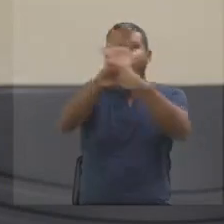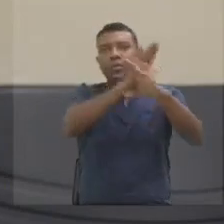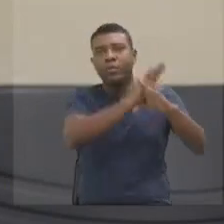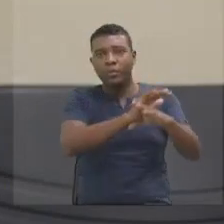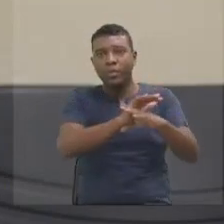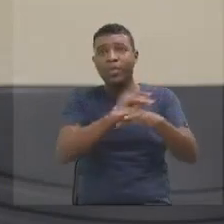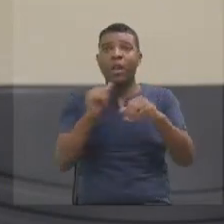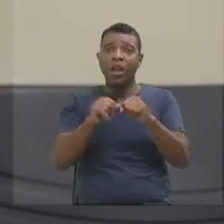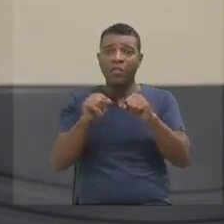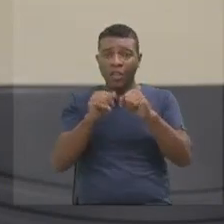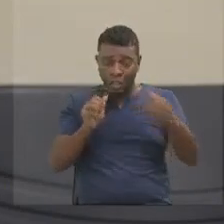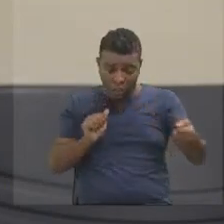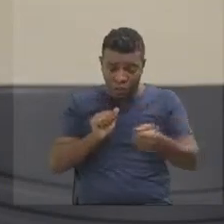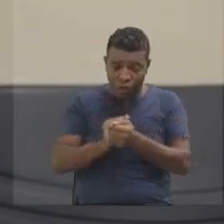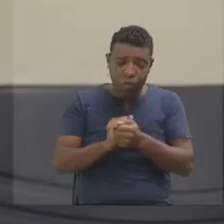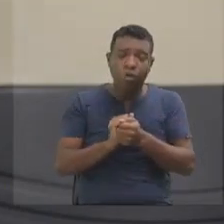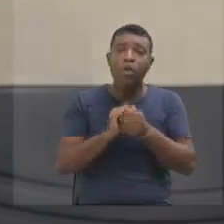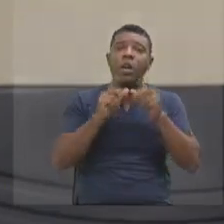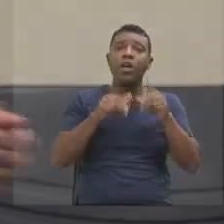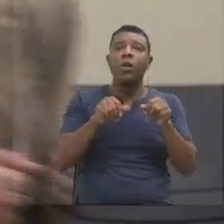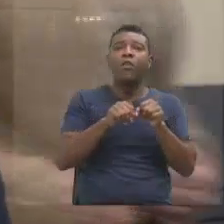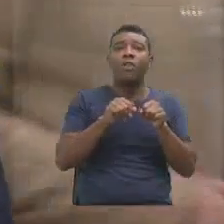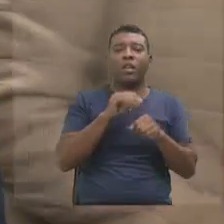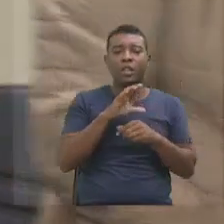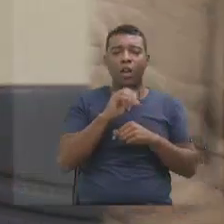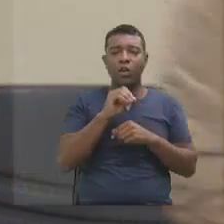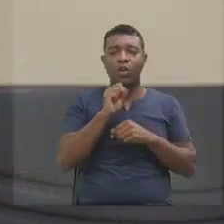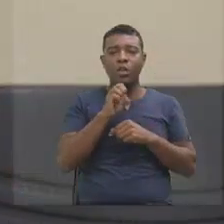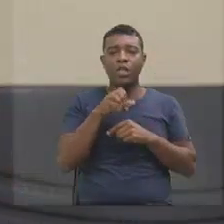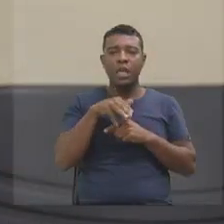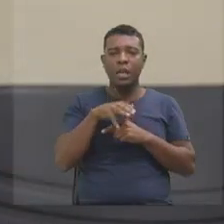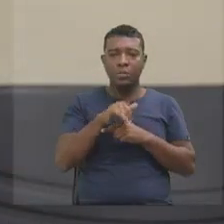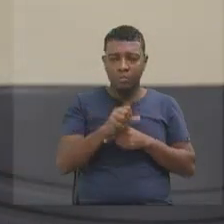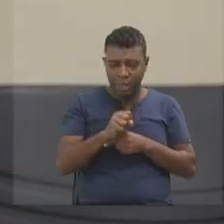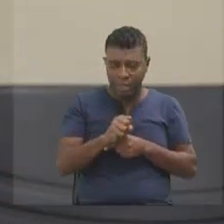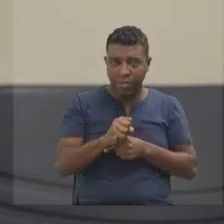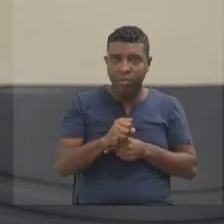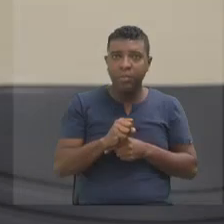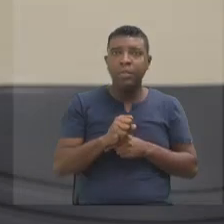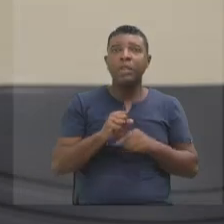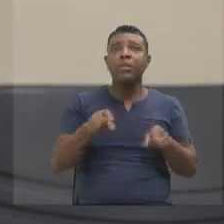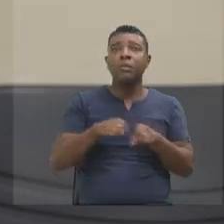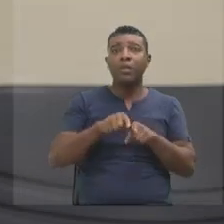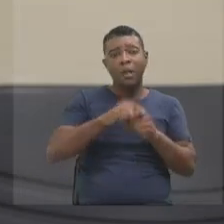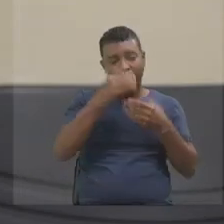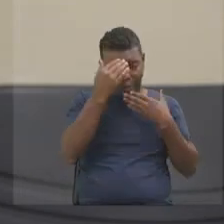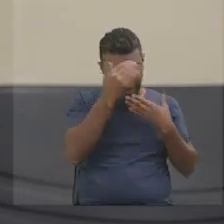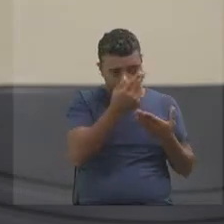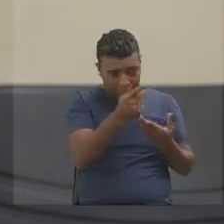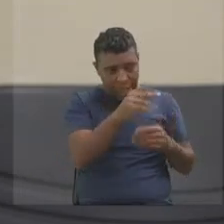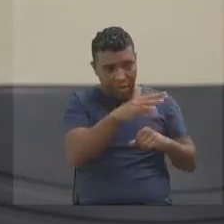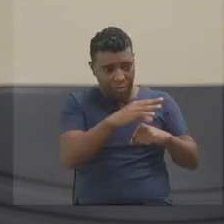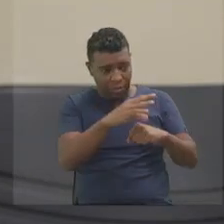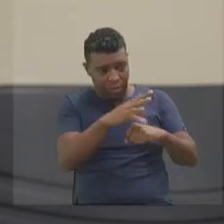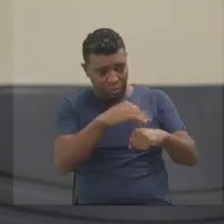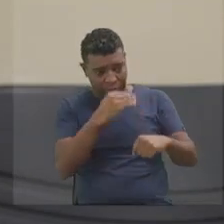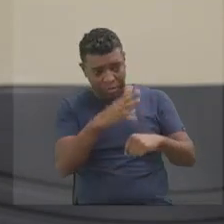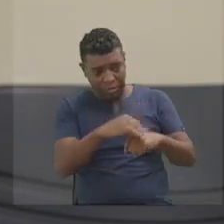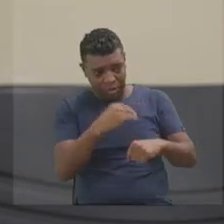fazemos com cosermos Então já também agradecer aqui as palavras do Cosern de dizer que